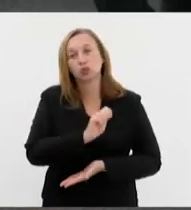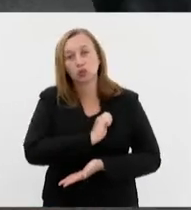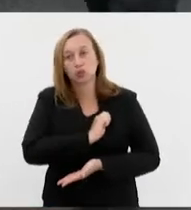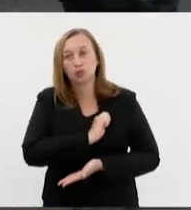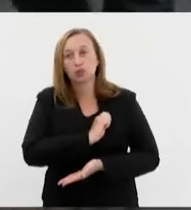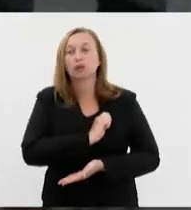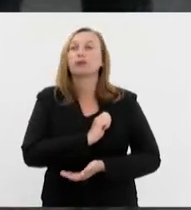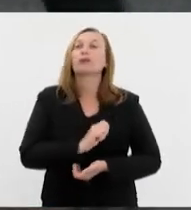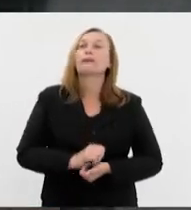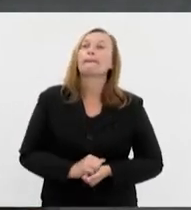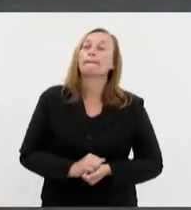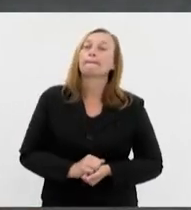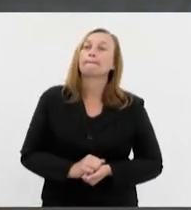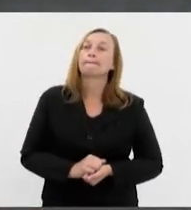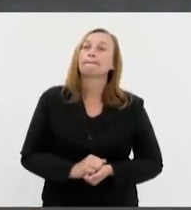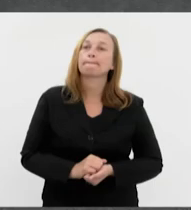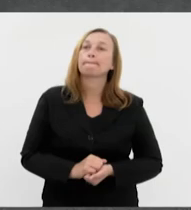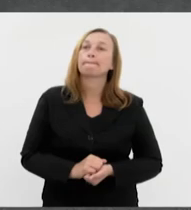sejam,